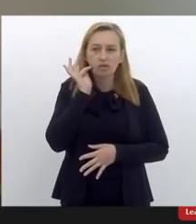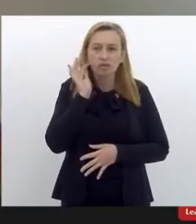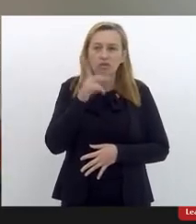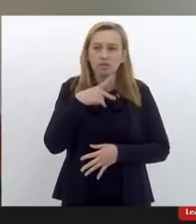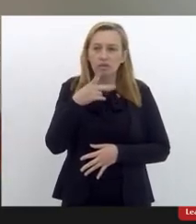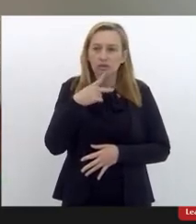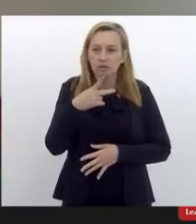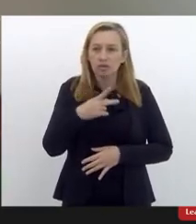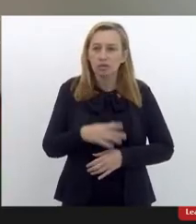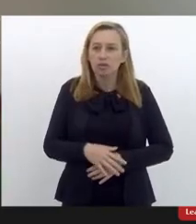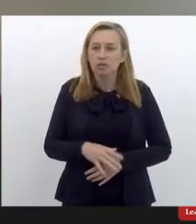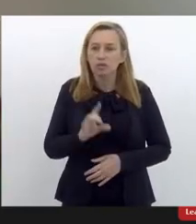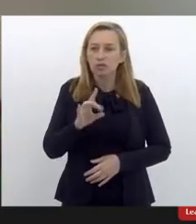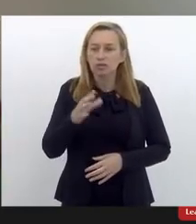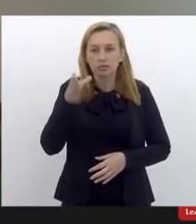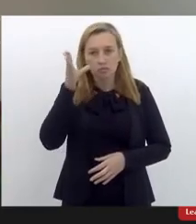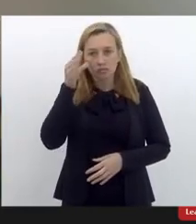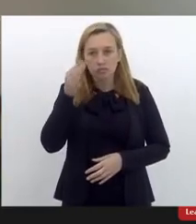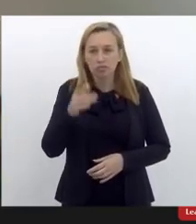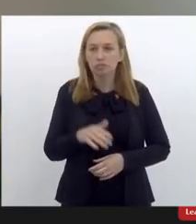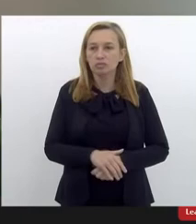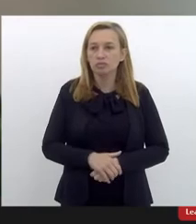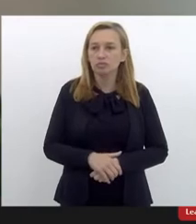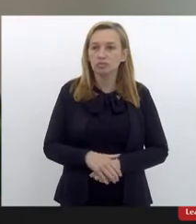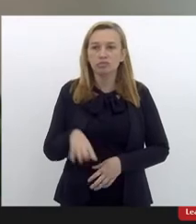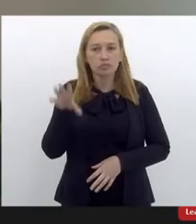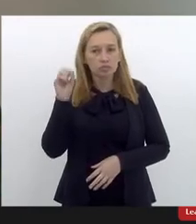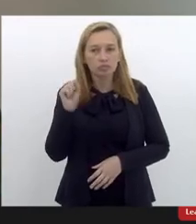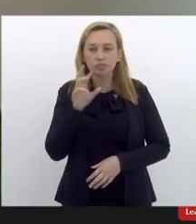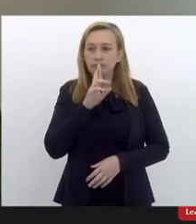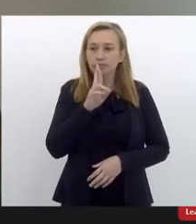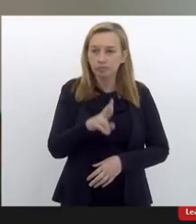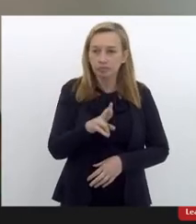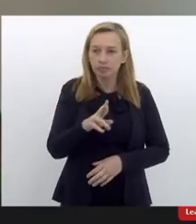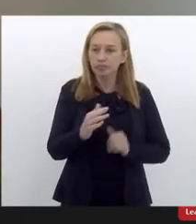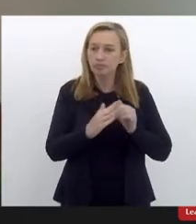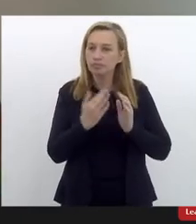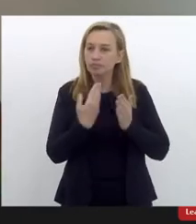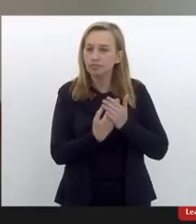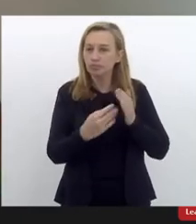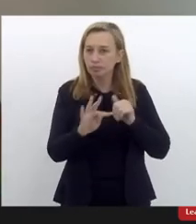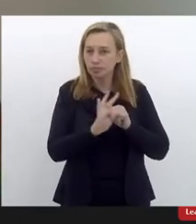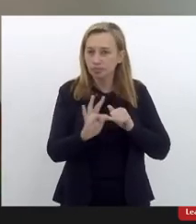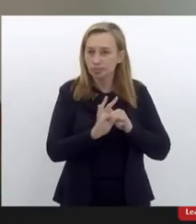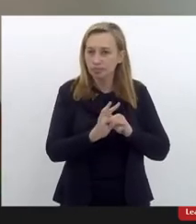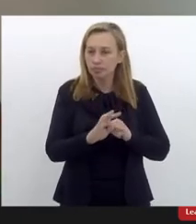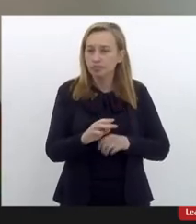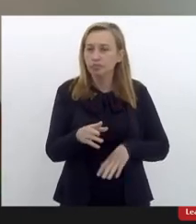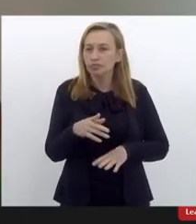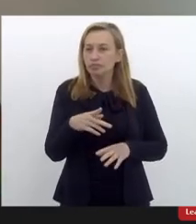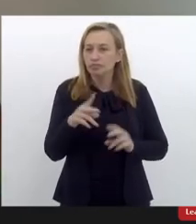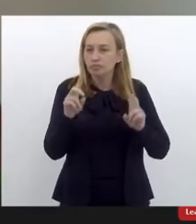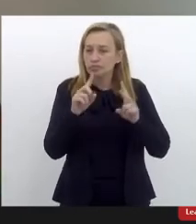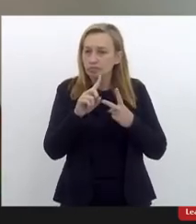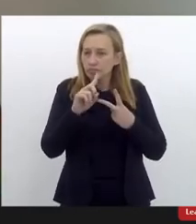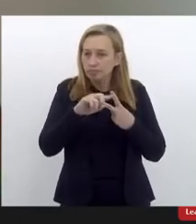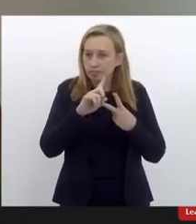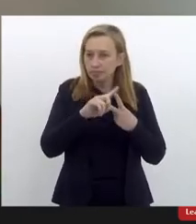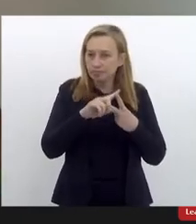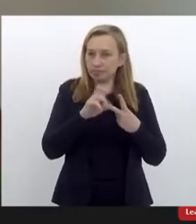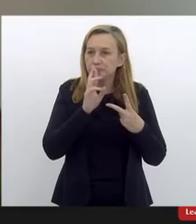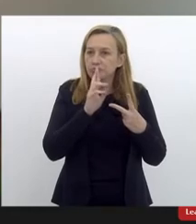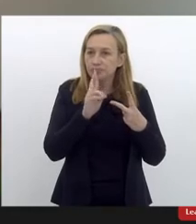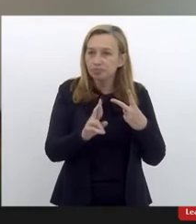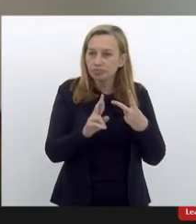levantou, que eu só fiquei curiosa mesmo para ouvir as respostas da FATEC, né? Uma diz respeito ao resultado